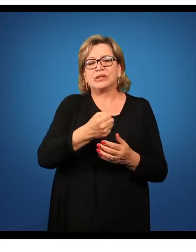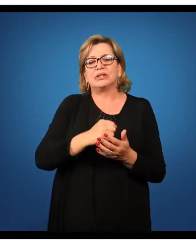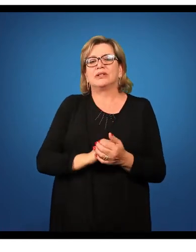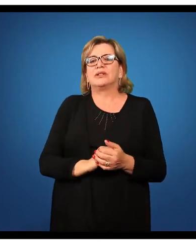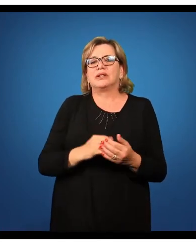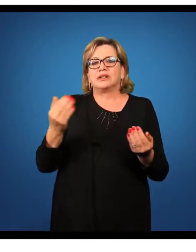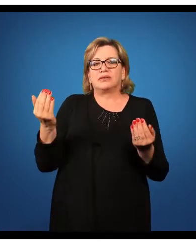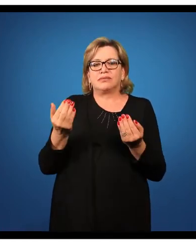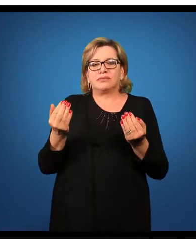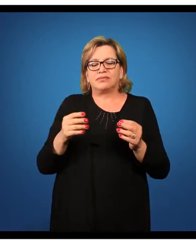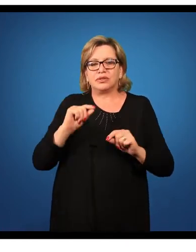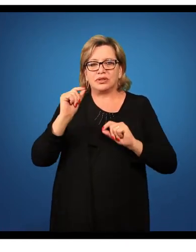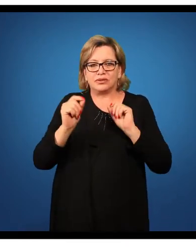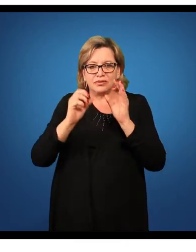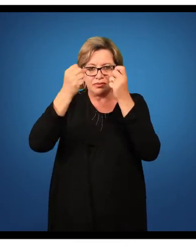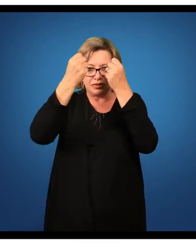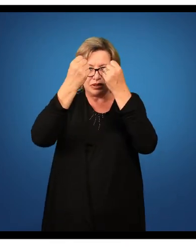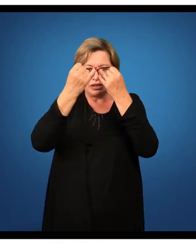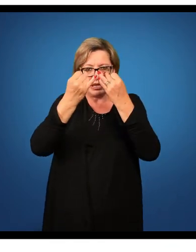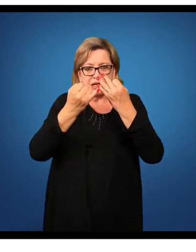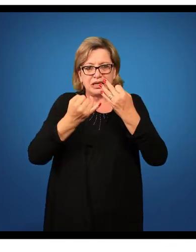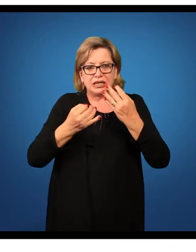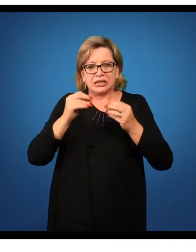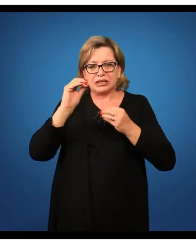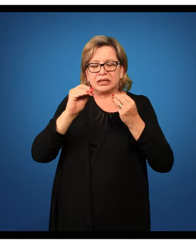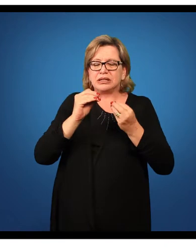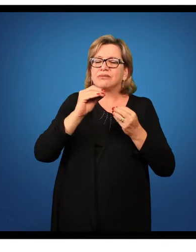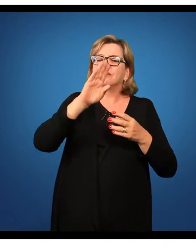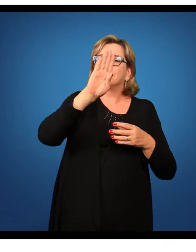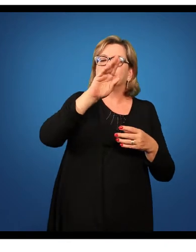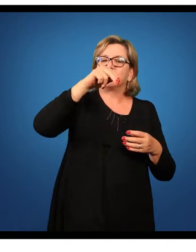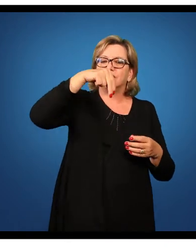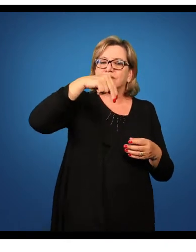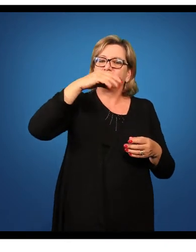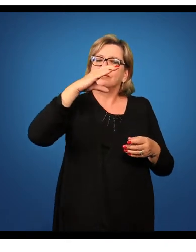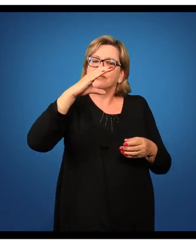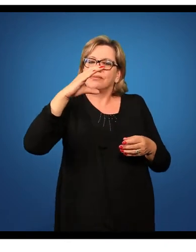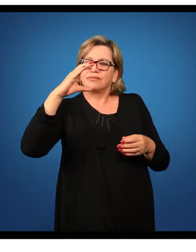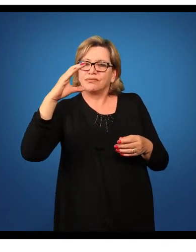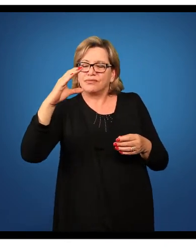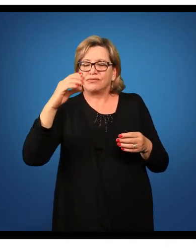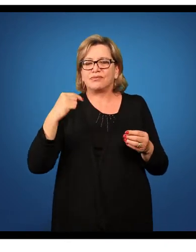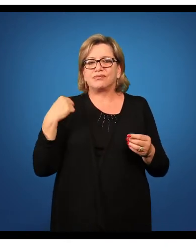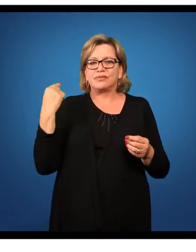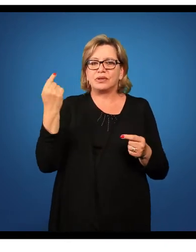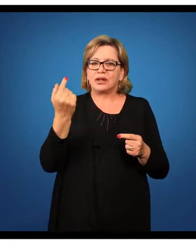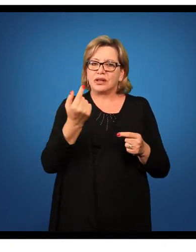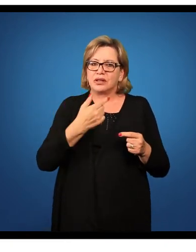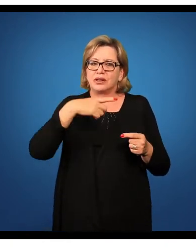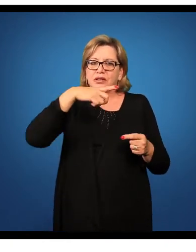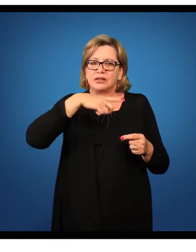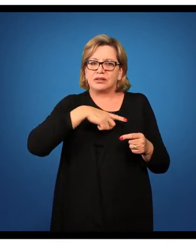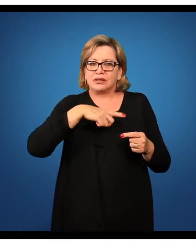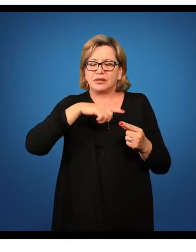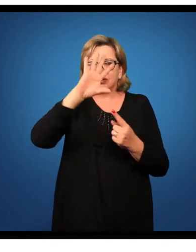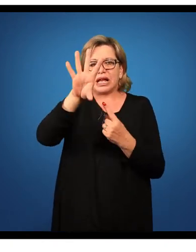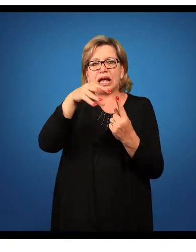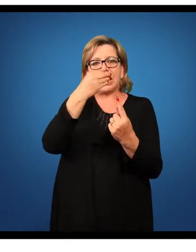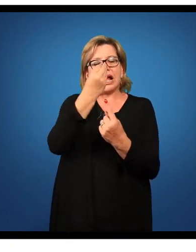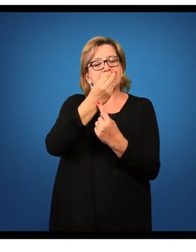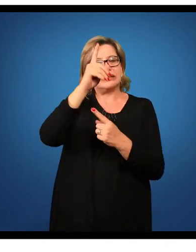então tratando é da bncc a gente traz a arte como